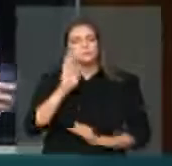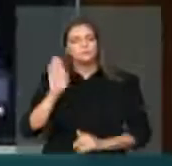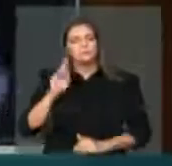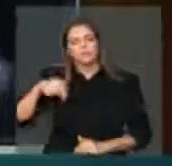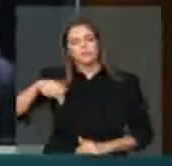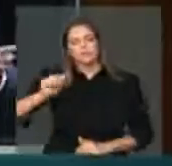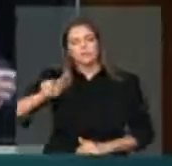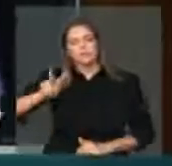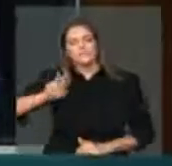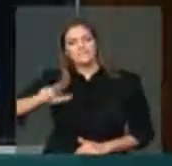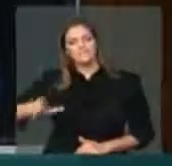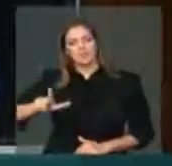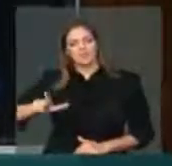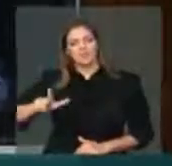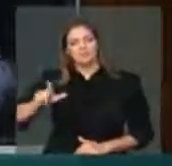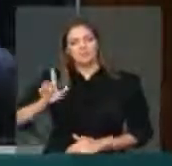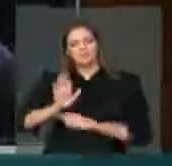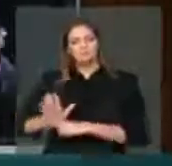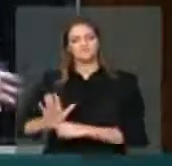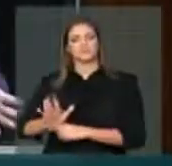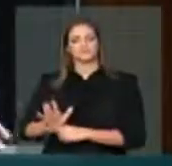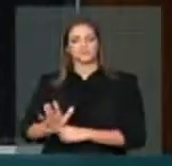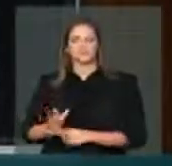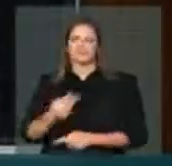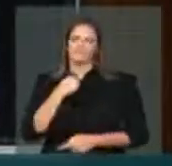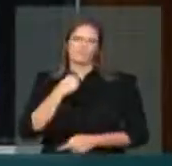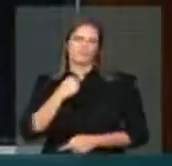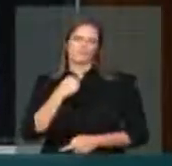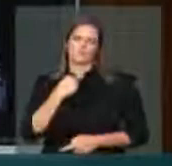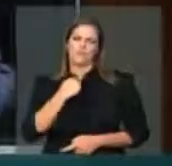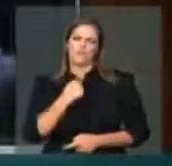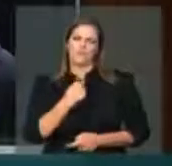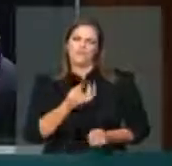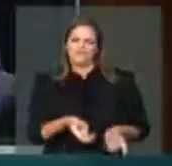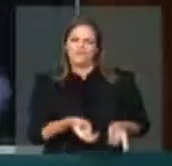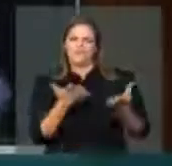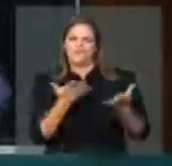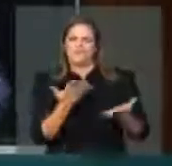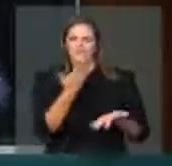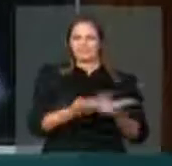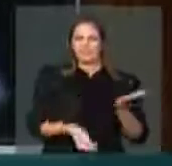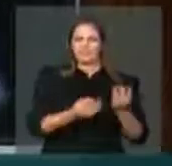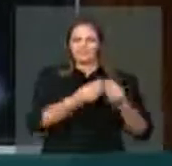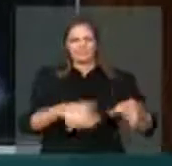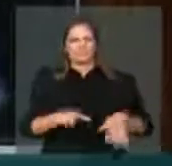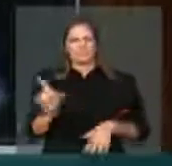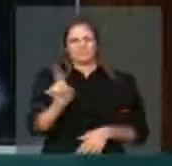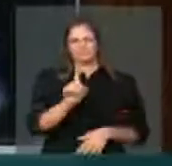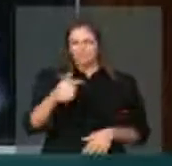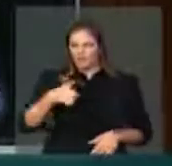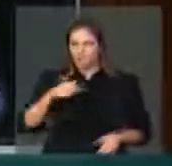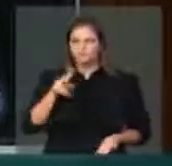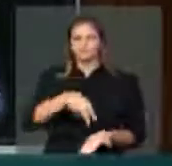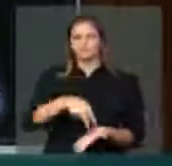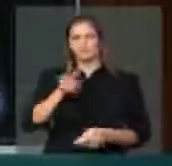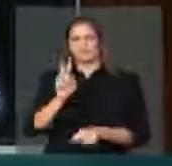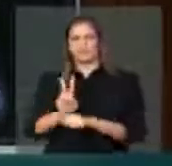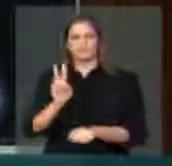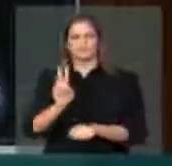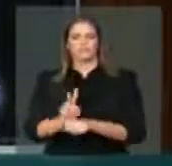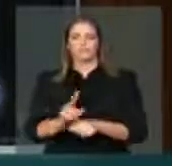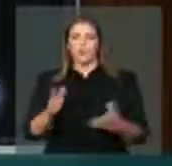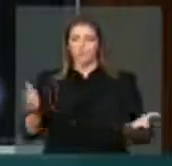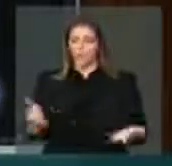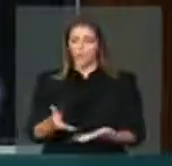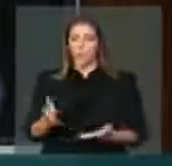Essa empresa nós não podemos aceitar que seja atacada dessa forma. Por isso, hoje, a Federação dos Petroleiros vem fazendo